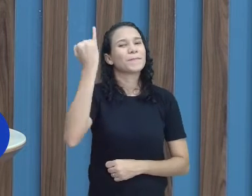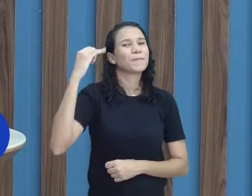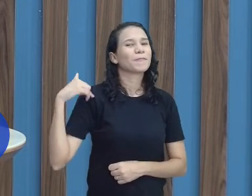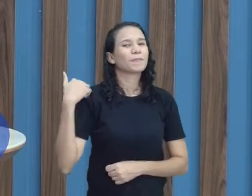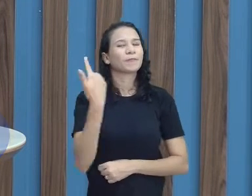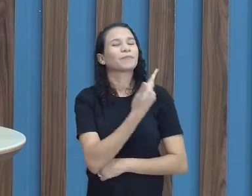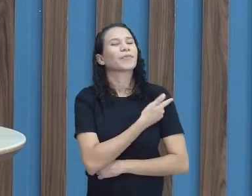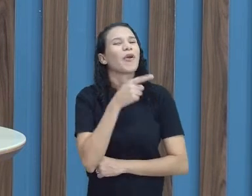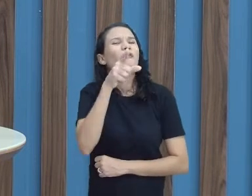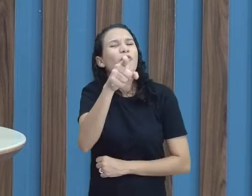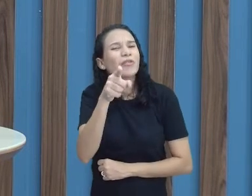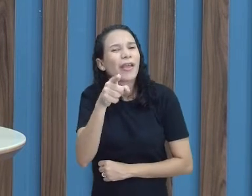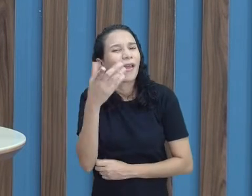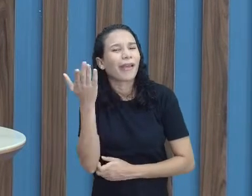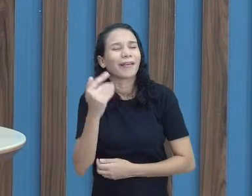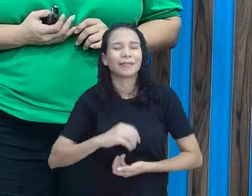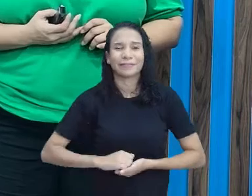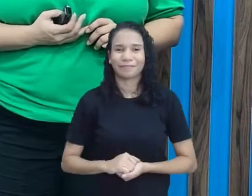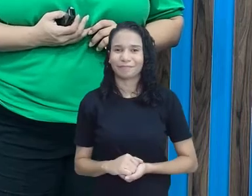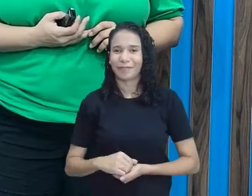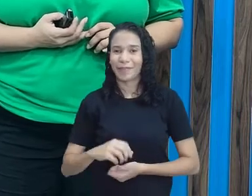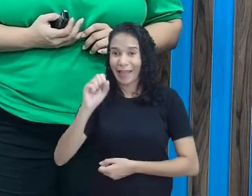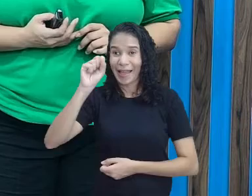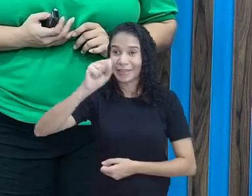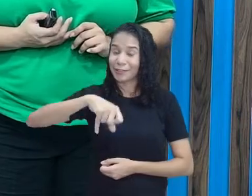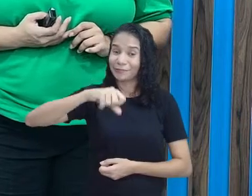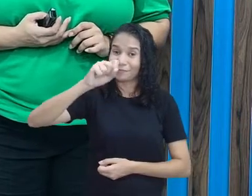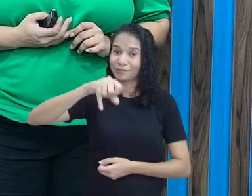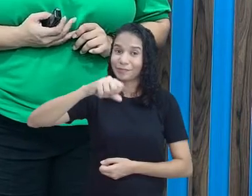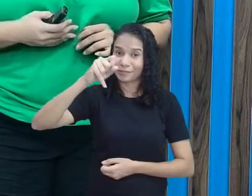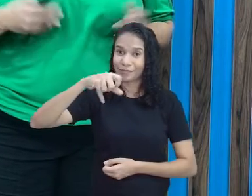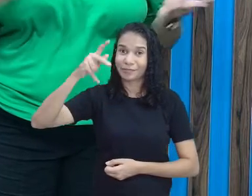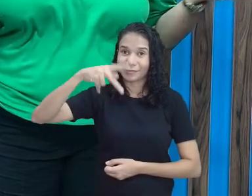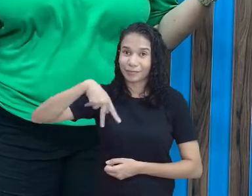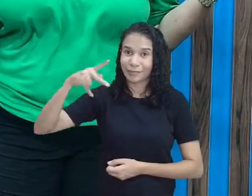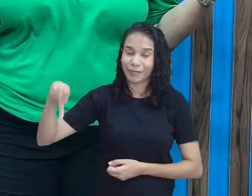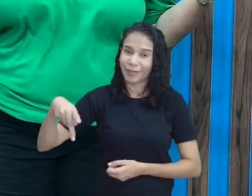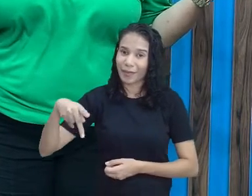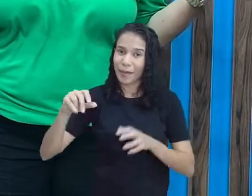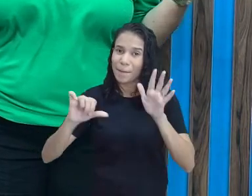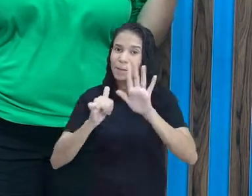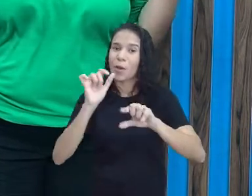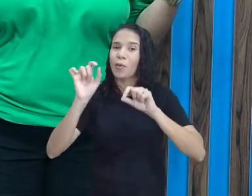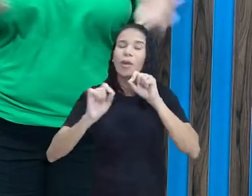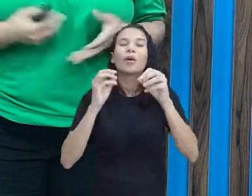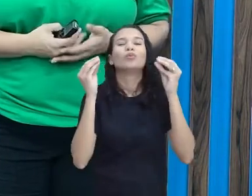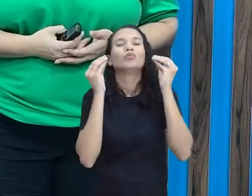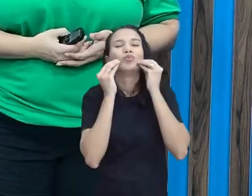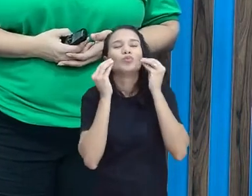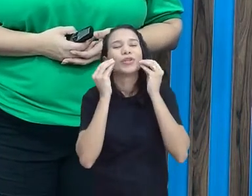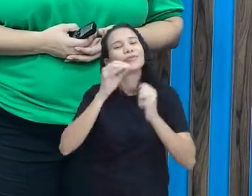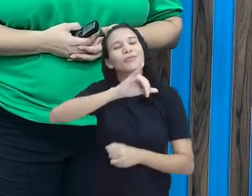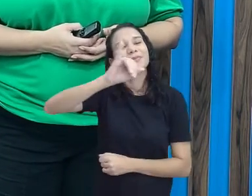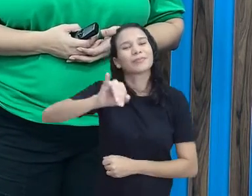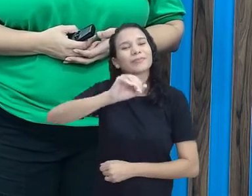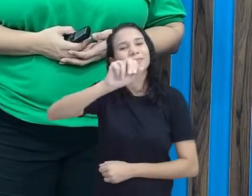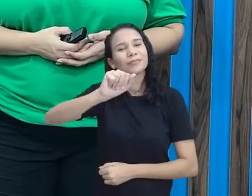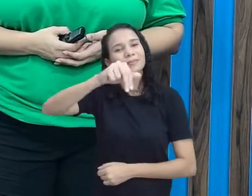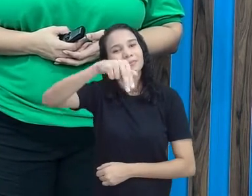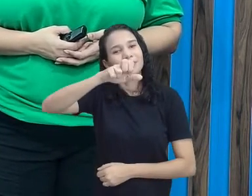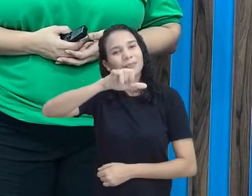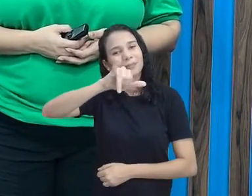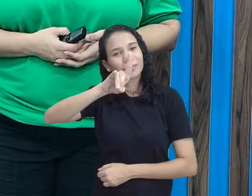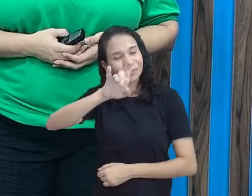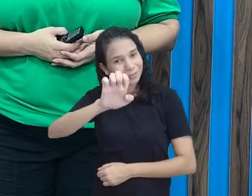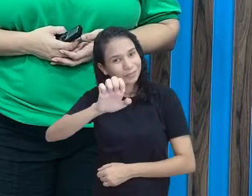gente. E aí, Carol? Menina, então, professora Isabel, primeiro deixa eu mandar um beijo aqui para a Janeide, né, que está nos